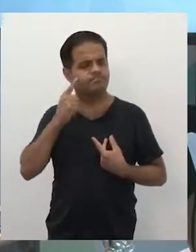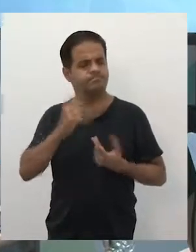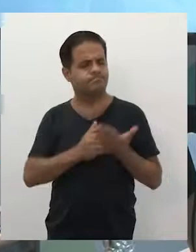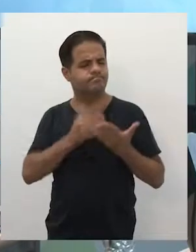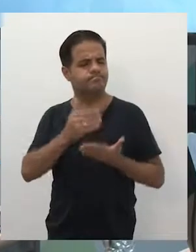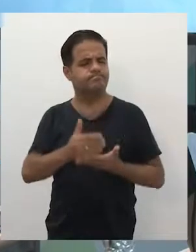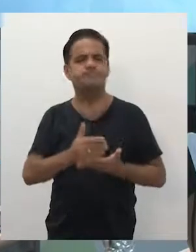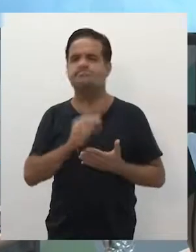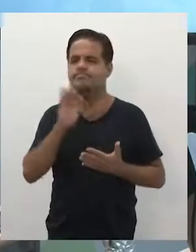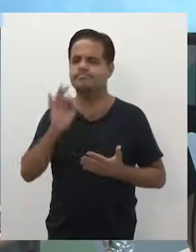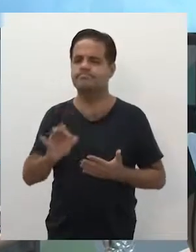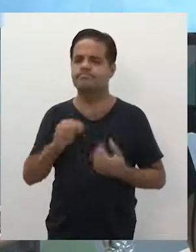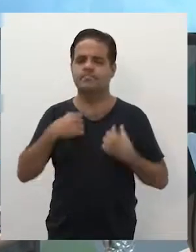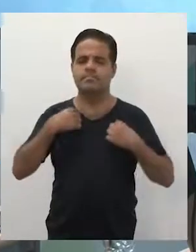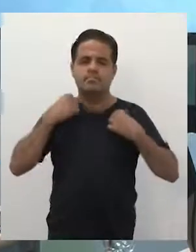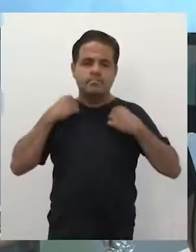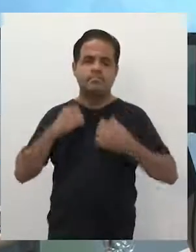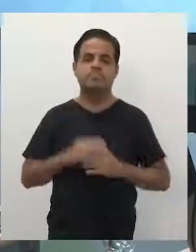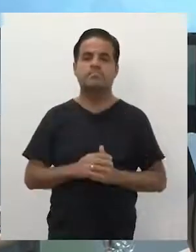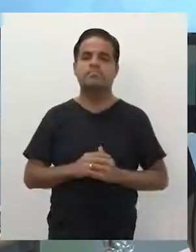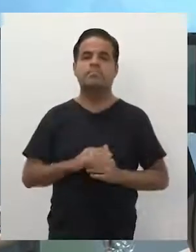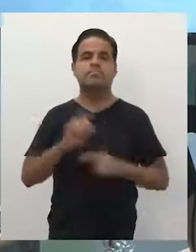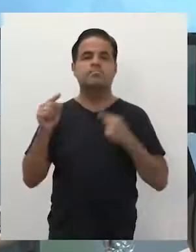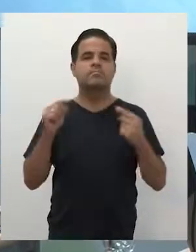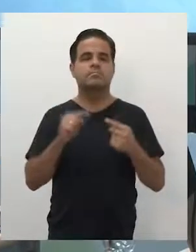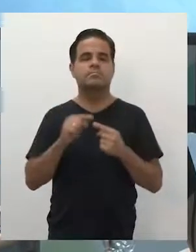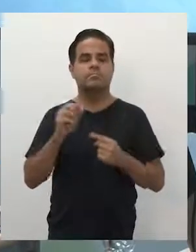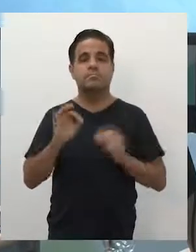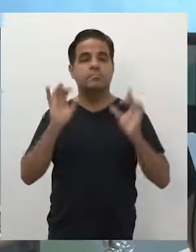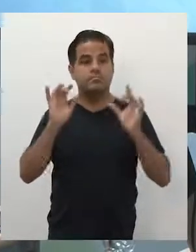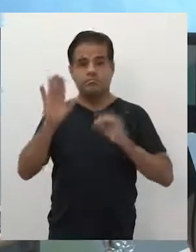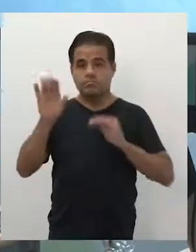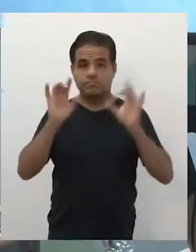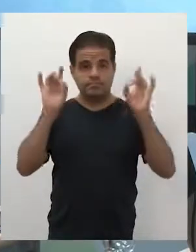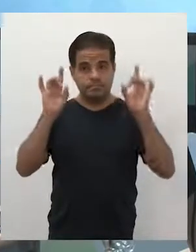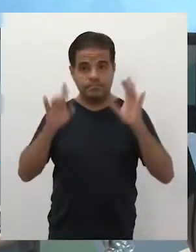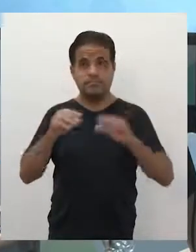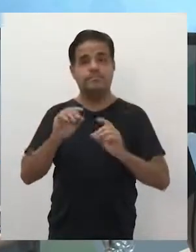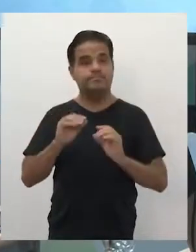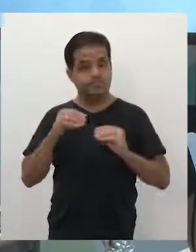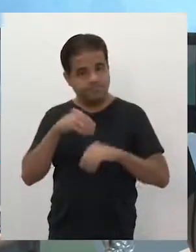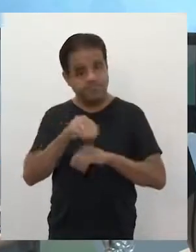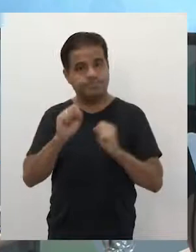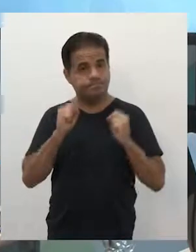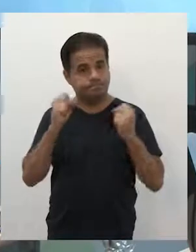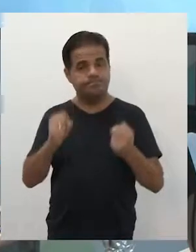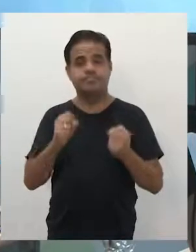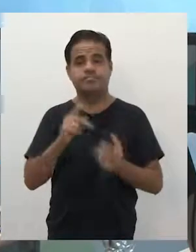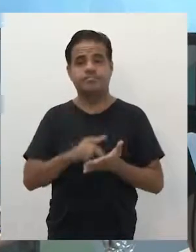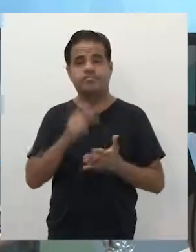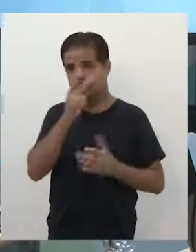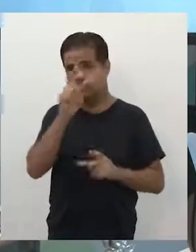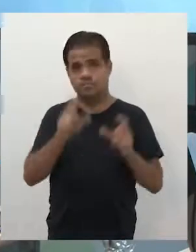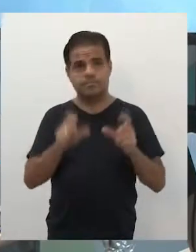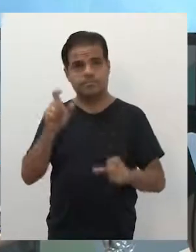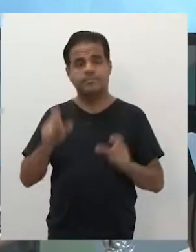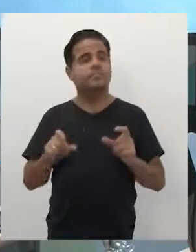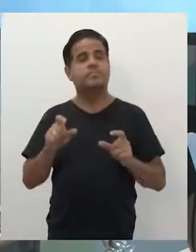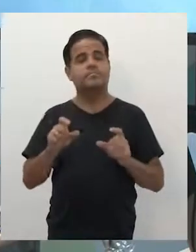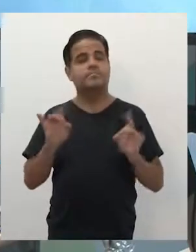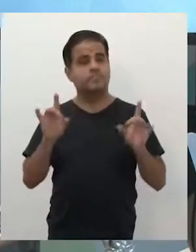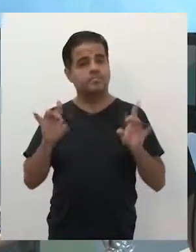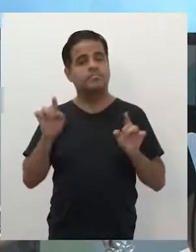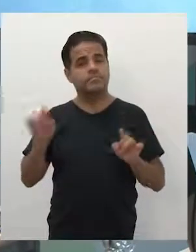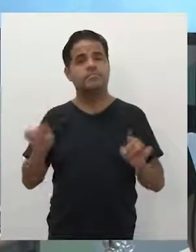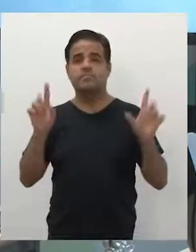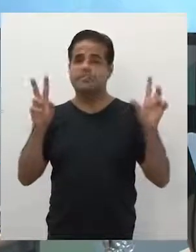intensificação. Qual a finalidade de citar um especialista, né? Para reforçar esse fato, né? Então, é uma pessoa especialista no